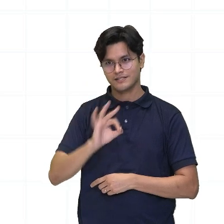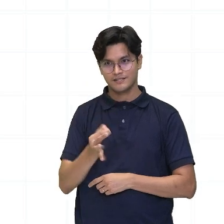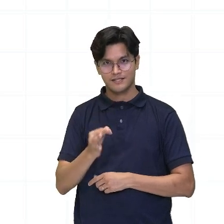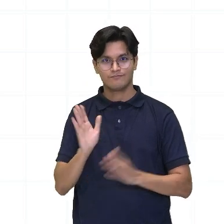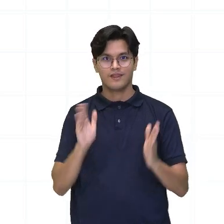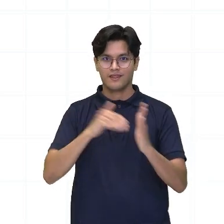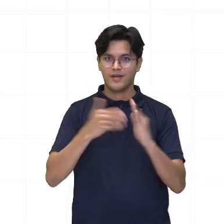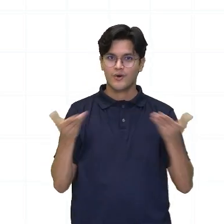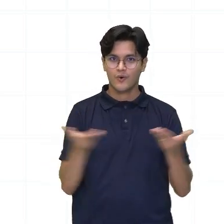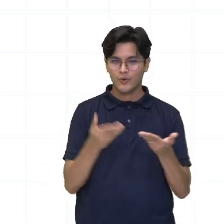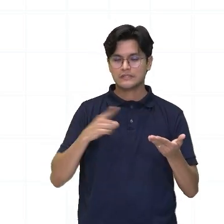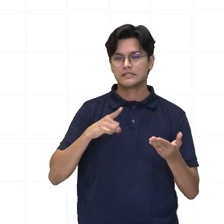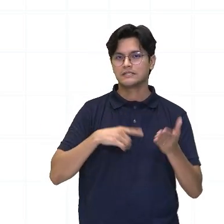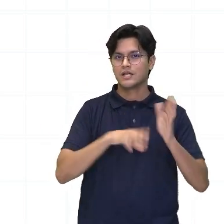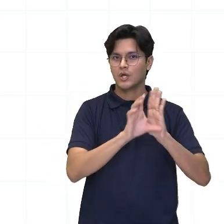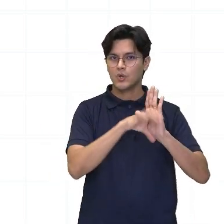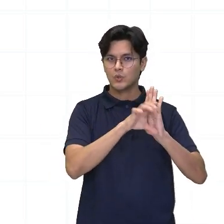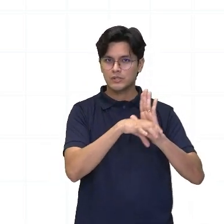uma intervenção,